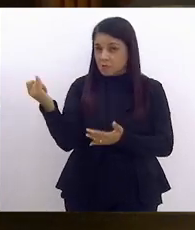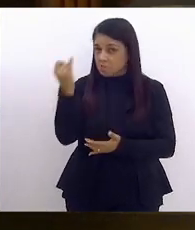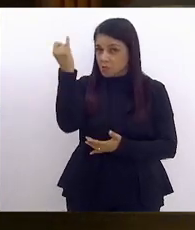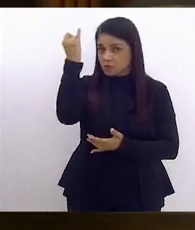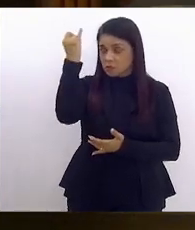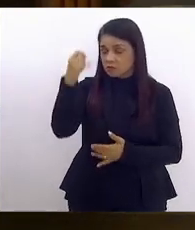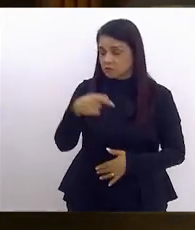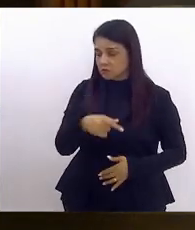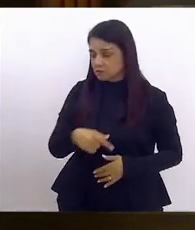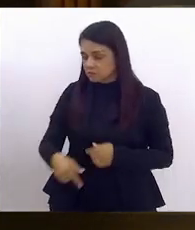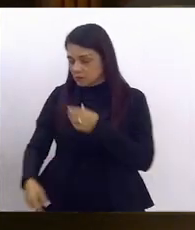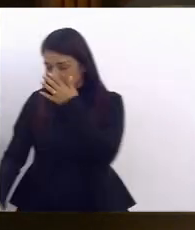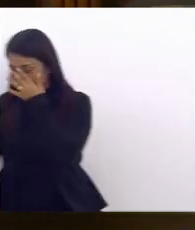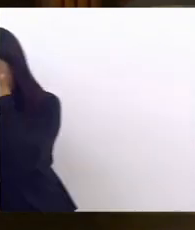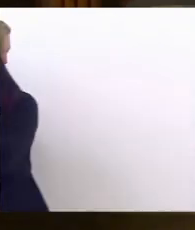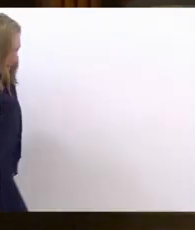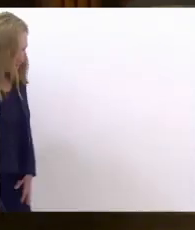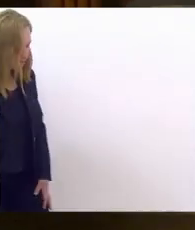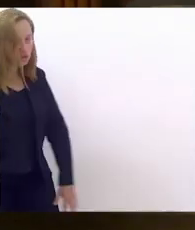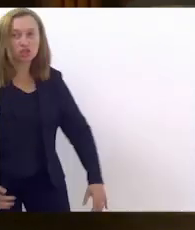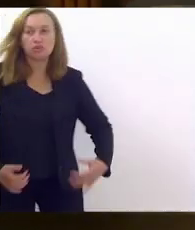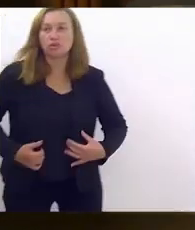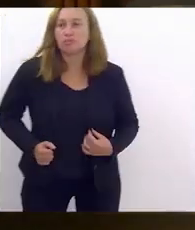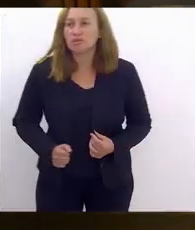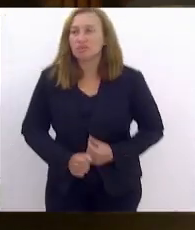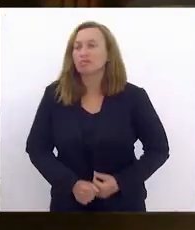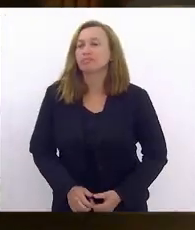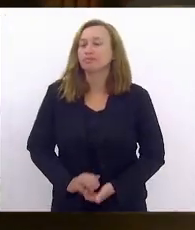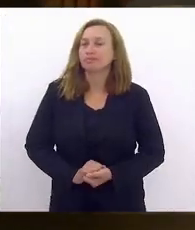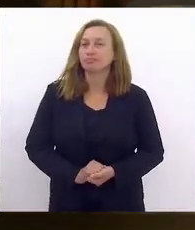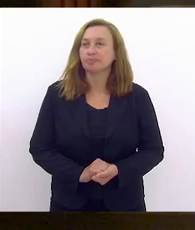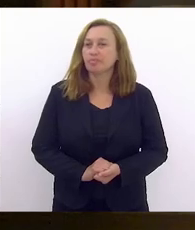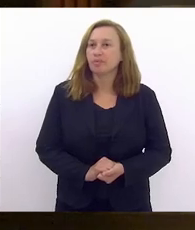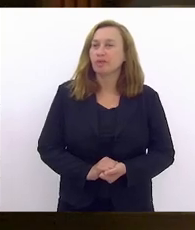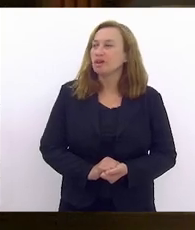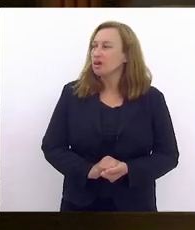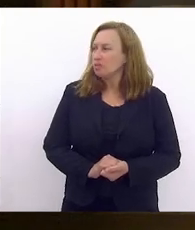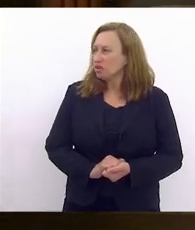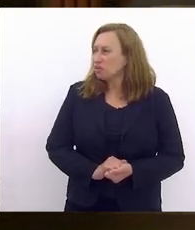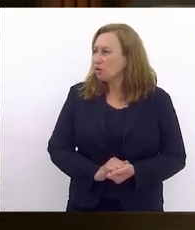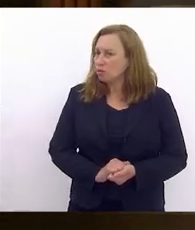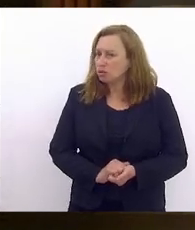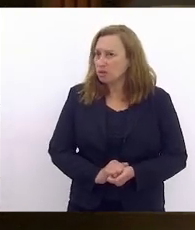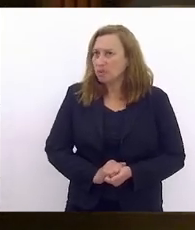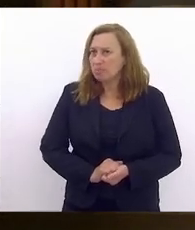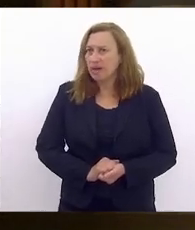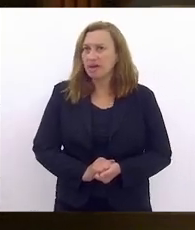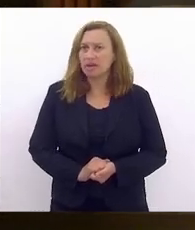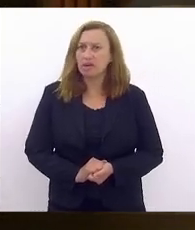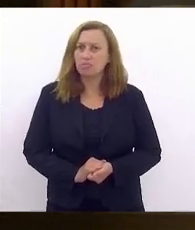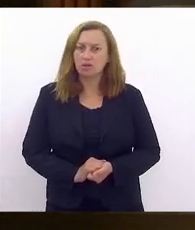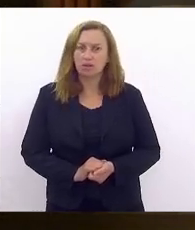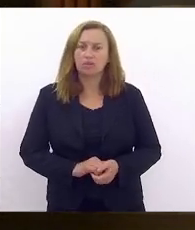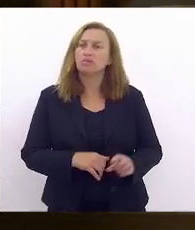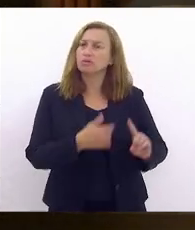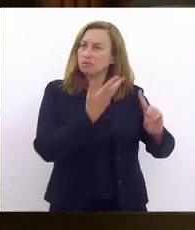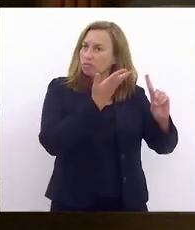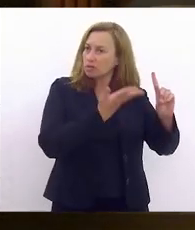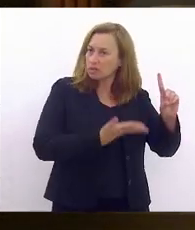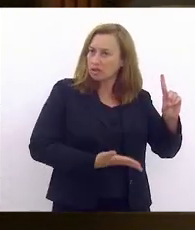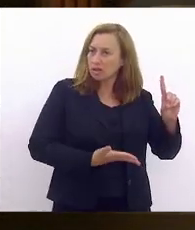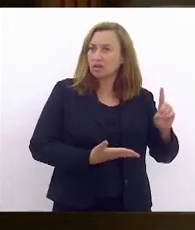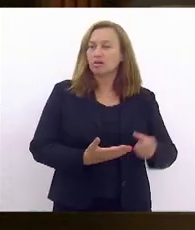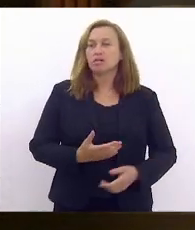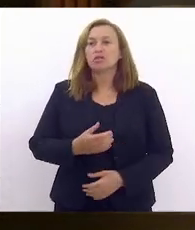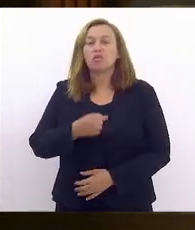profunda, a família dele, do Sandro Avelar. Aqui a gente já tem que tecer essa homenagem também ao seu